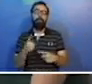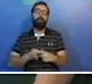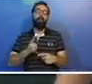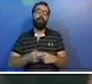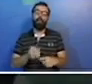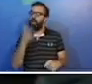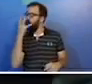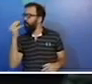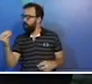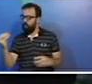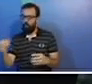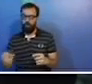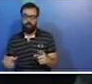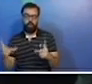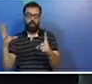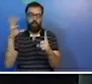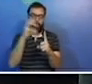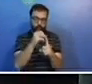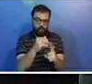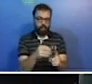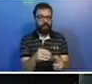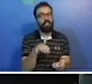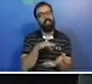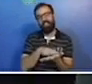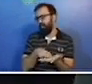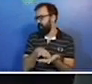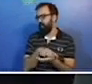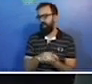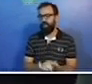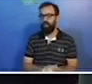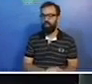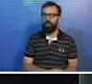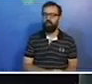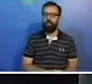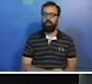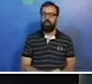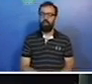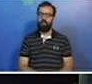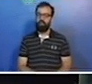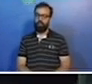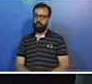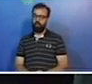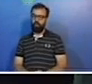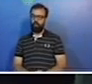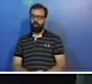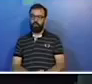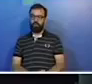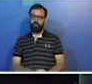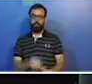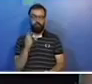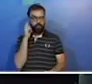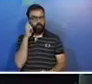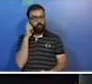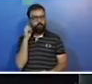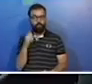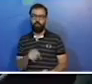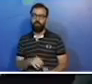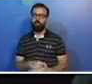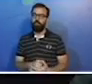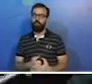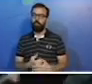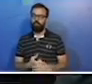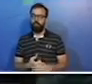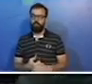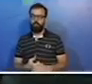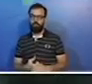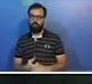mantinha o equilíbrio da região, alimentando-se dos herbívoros. Esses animais eram